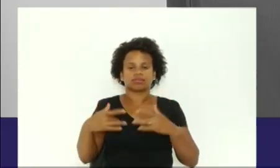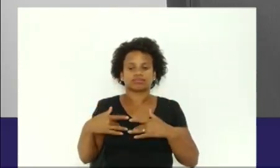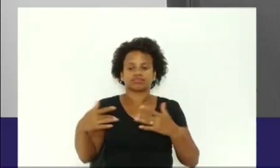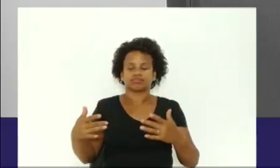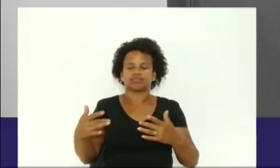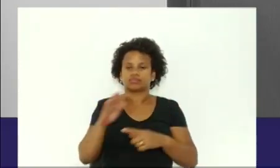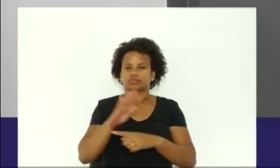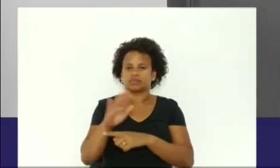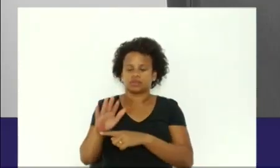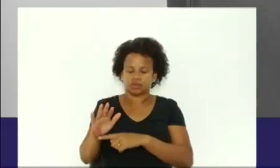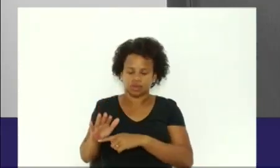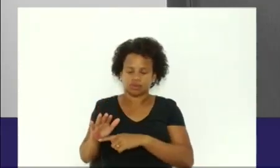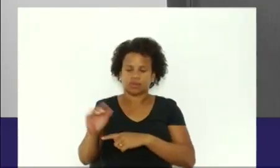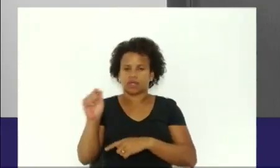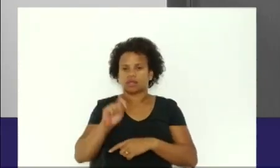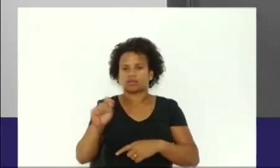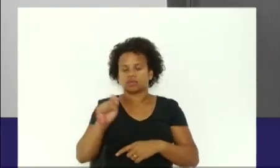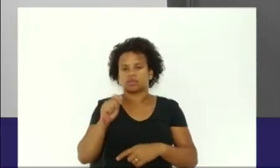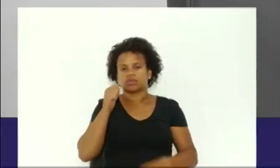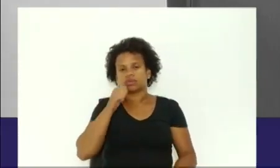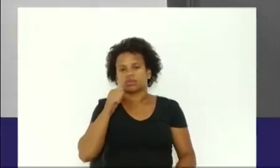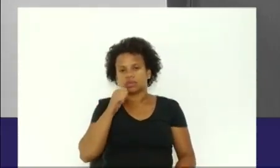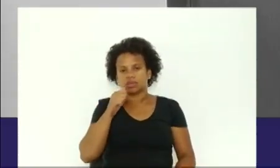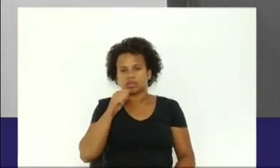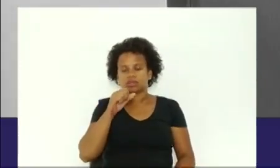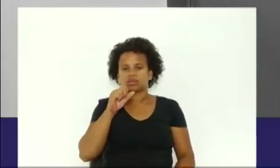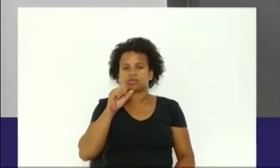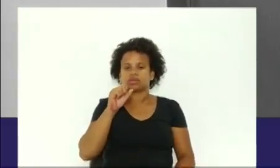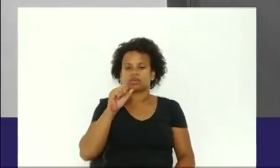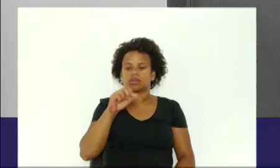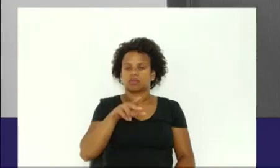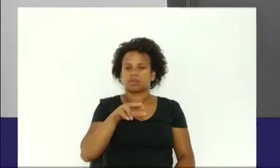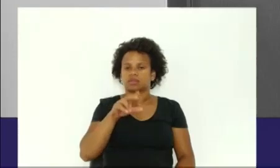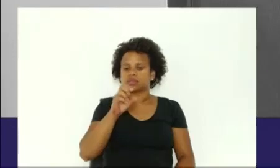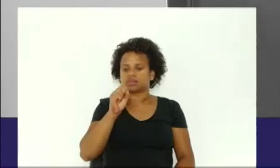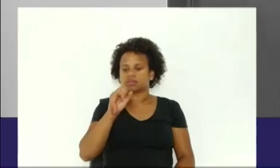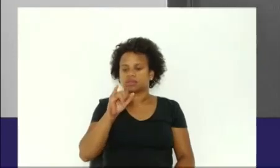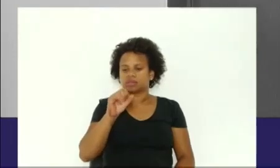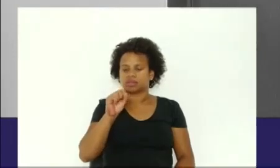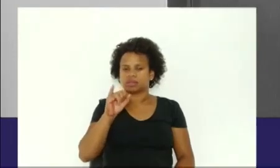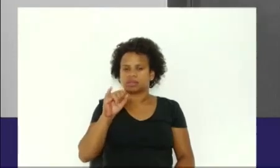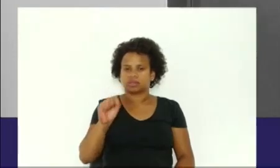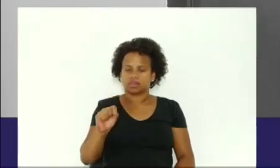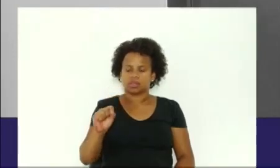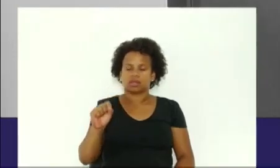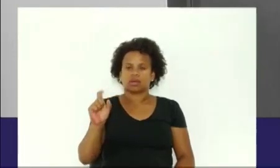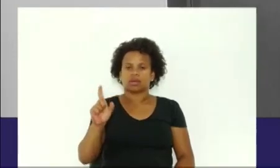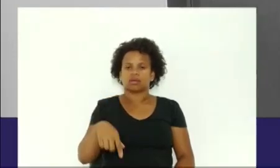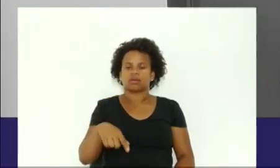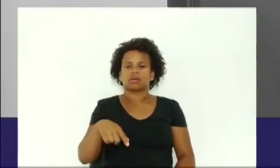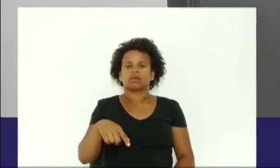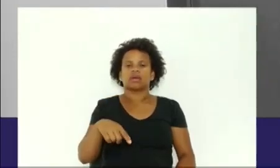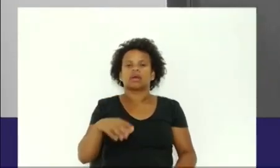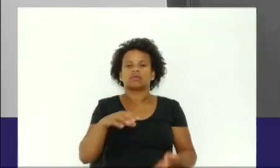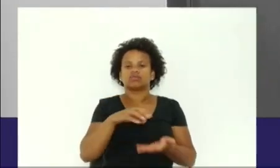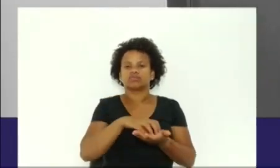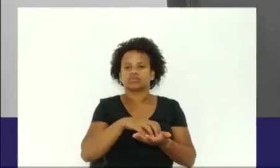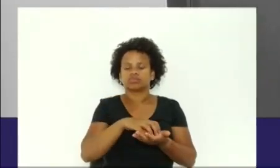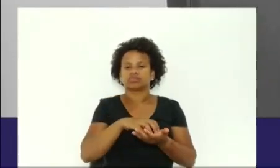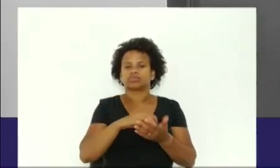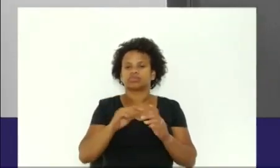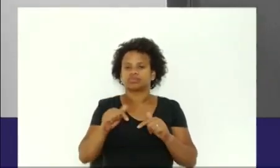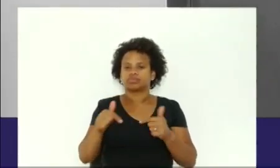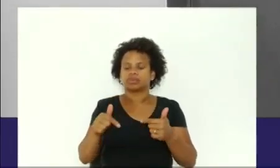A Associação de Mulheres Irmã Ceci é uma entidade sem fins lucrativos que desenvolve um trabalho socioeducacional com crianças